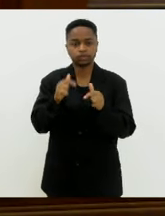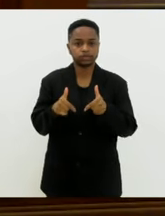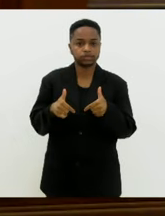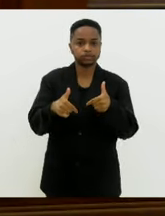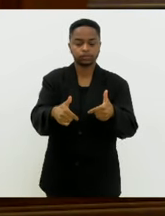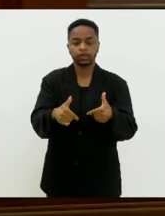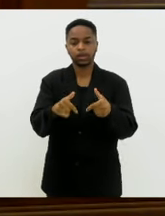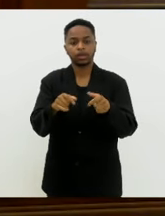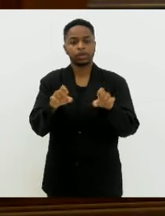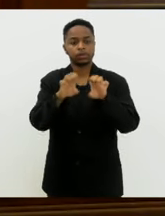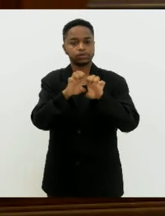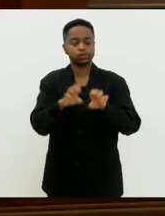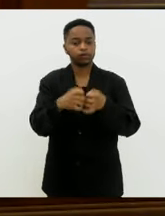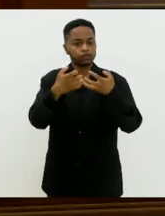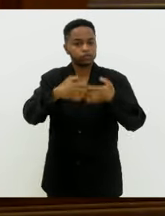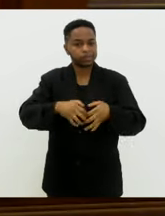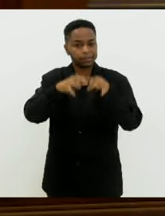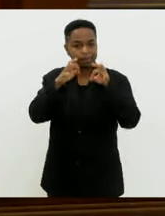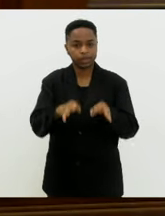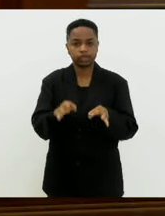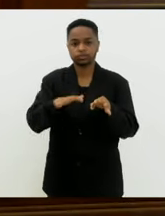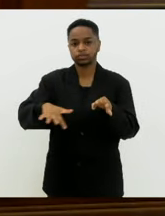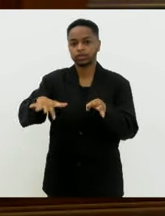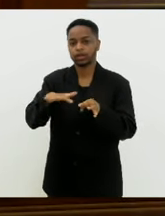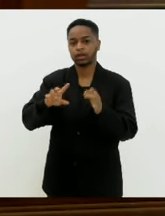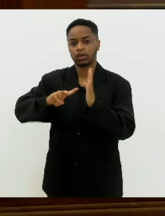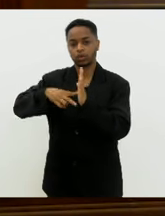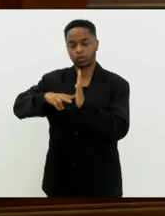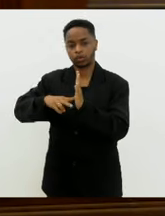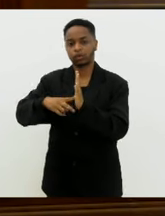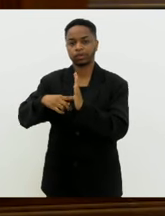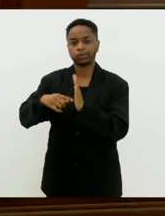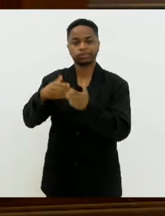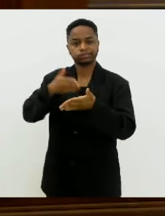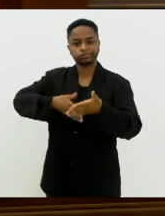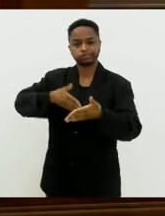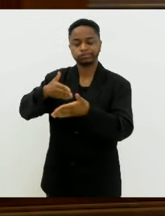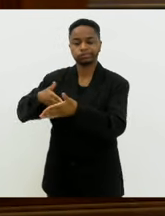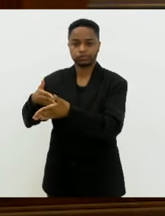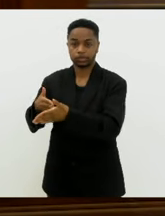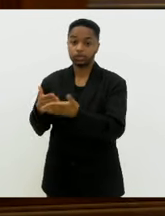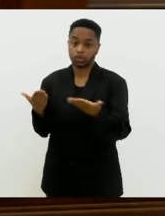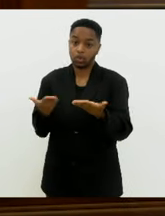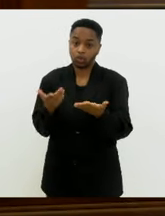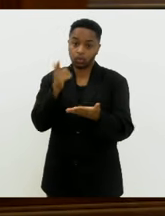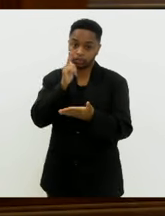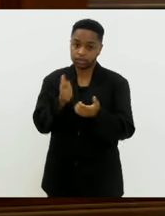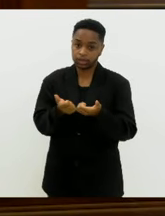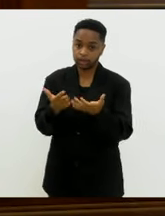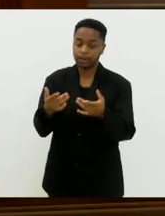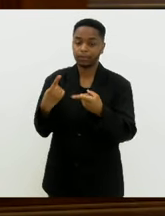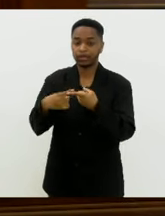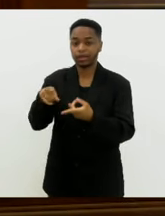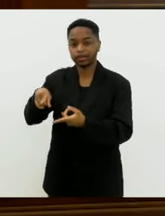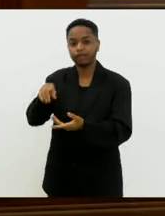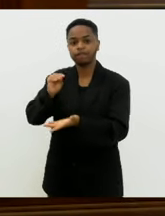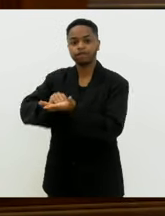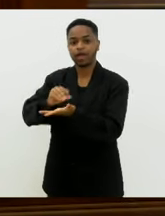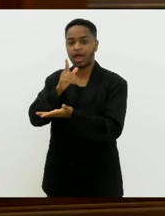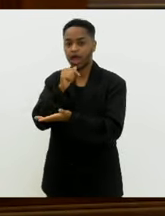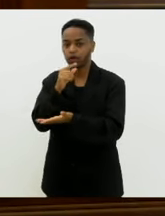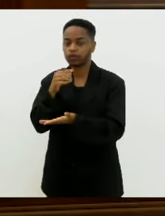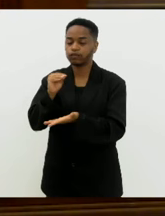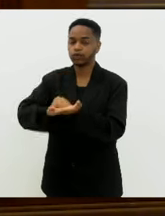infraestrutura, funcionando nesse conjunto habitacional que nós entregamos hoje. Não tinha água, a rede elétrica não